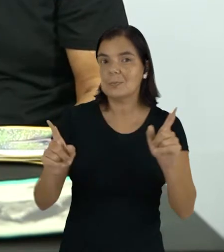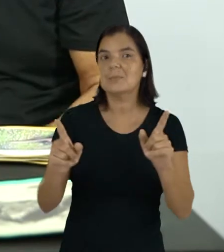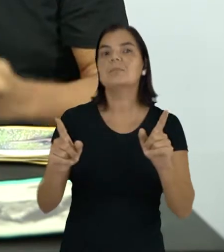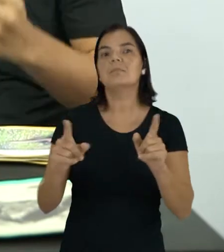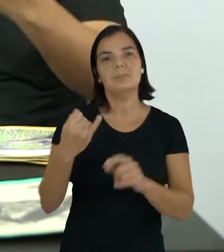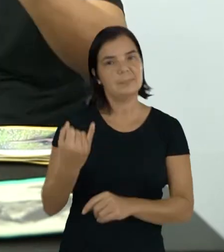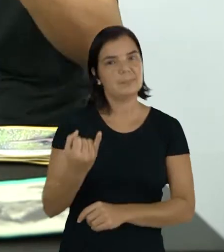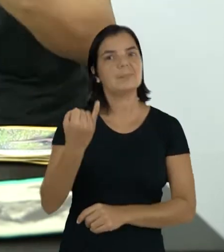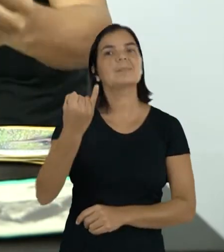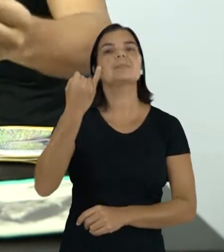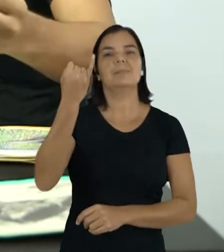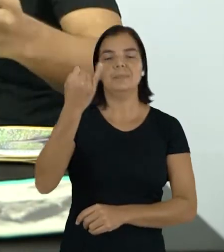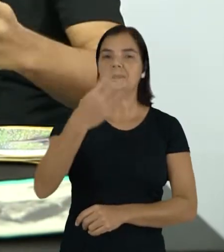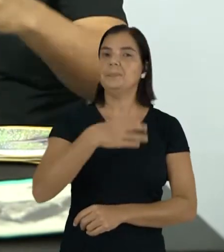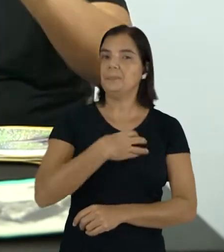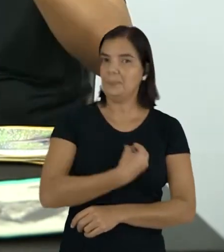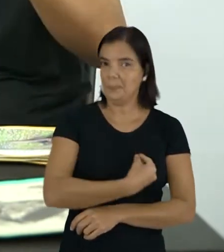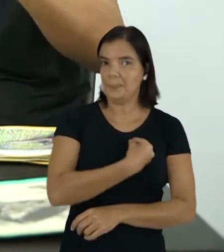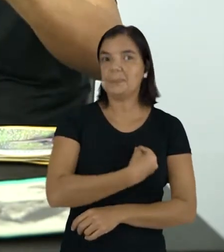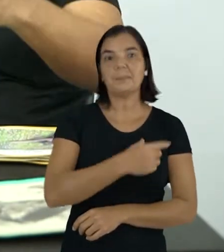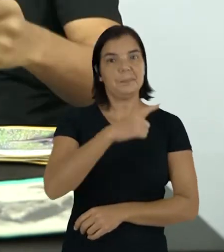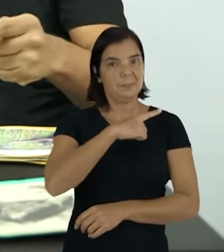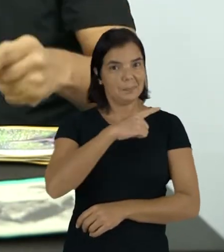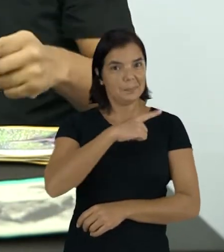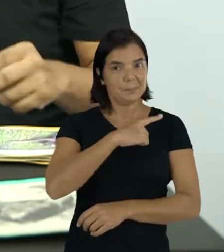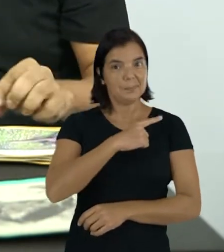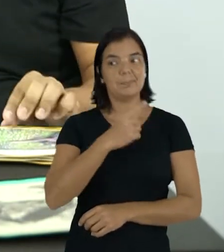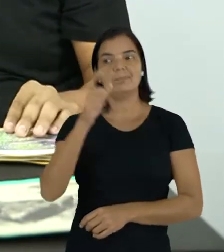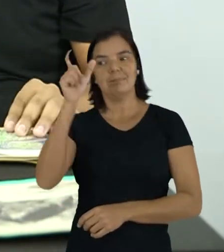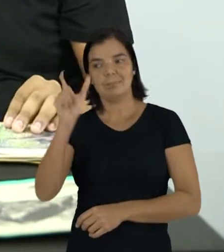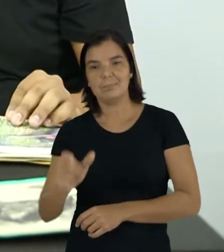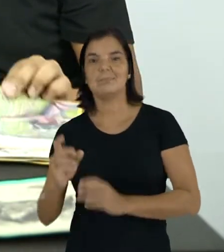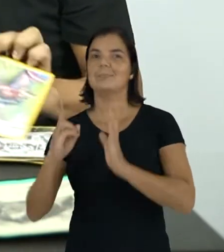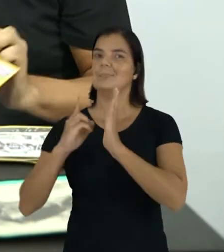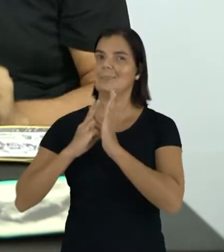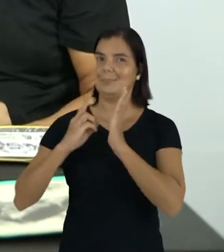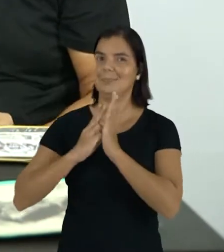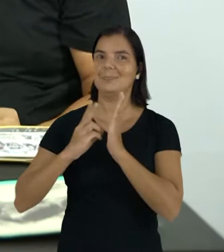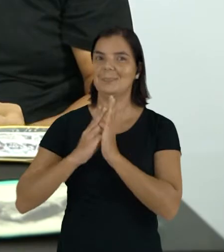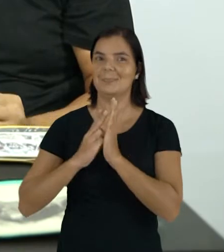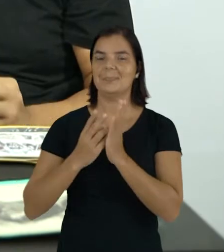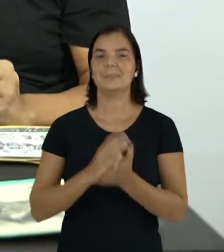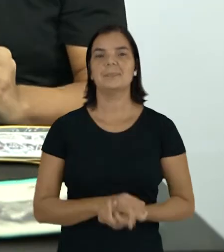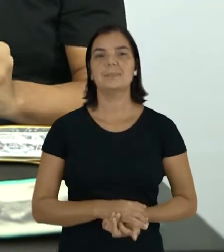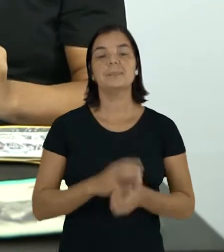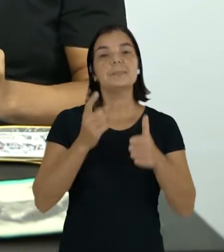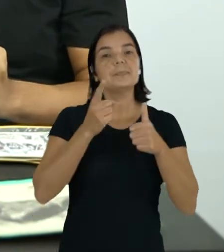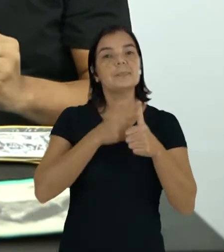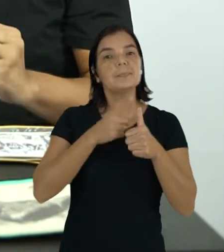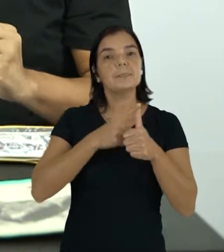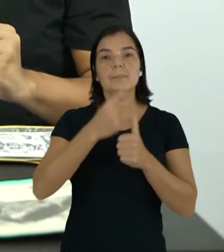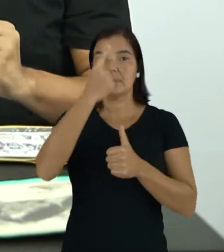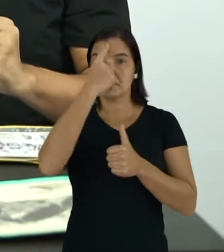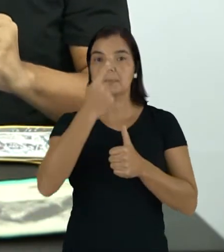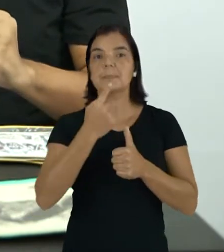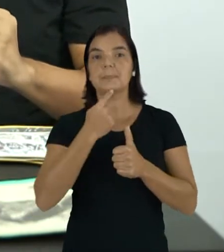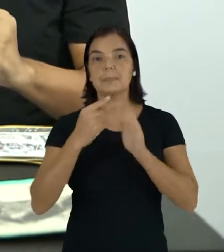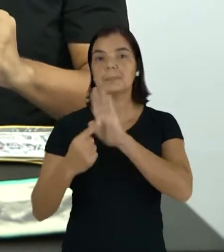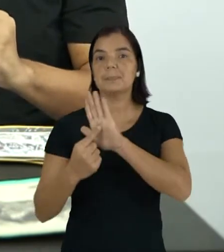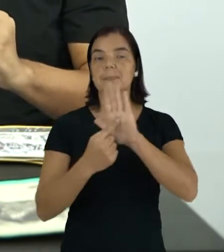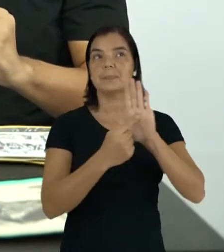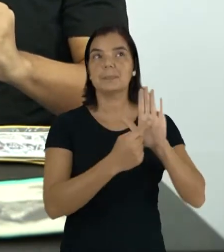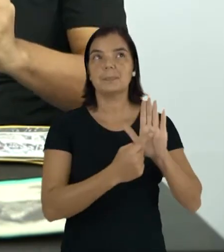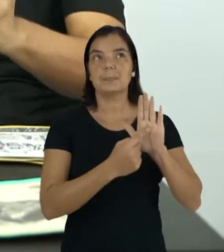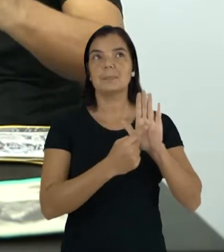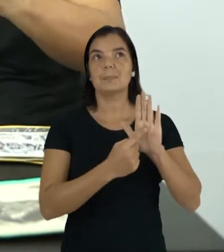bem importantes aí no modo de vida que você tem com o modo de vida dos povos indígenas, né? Então, a primeira imagem que eu vou trabalhar aqui com